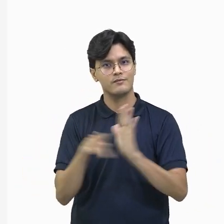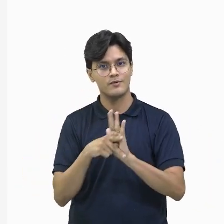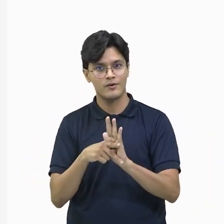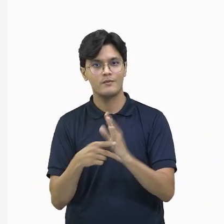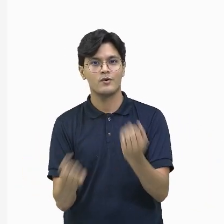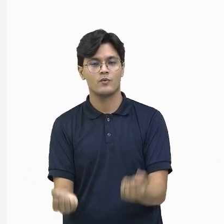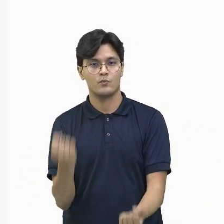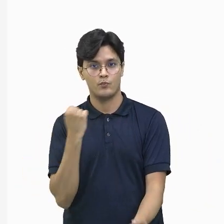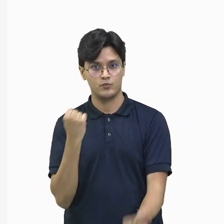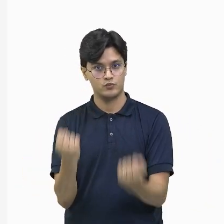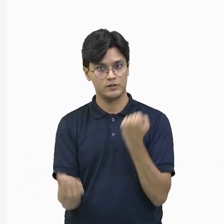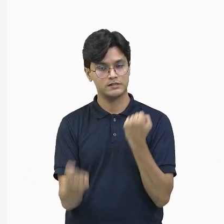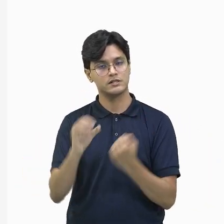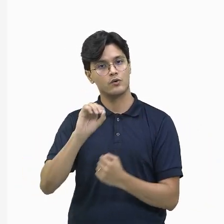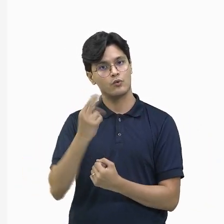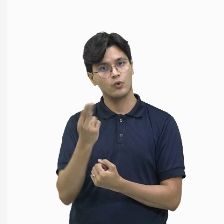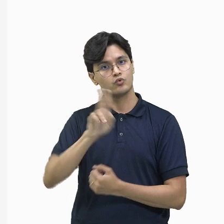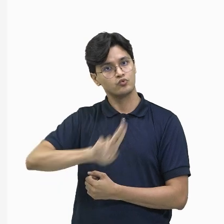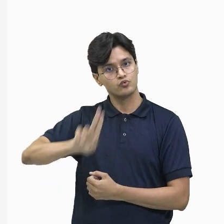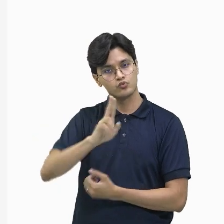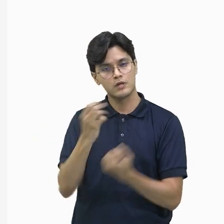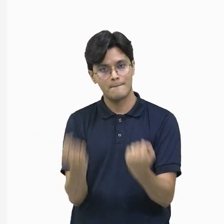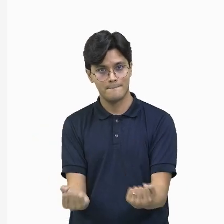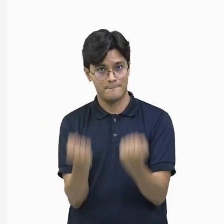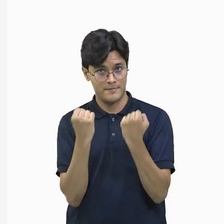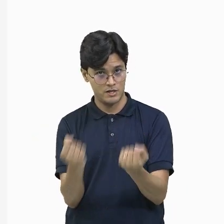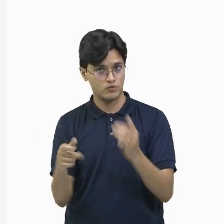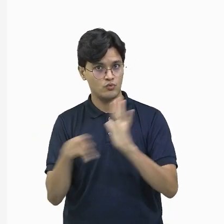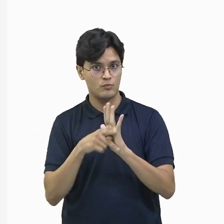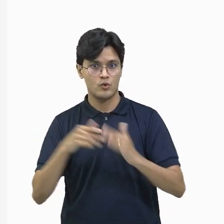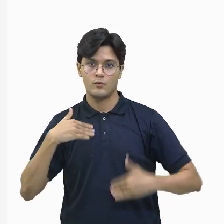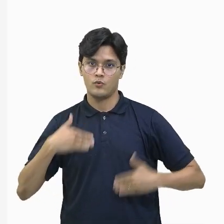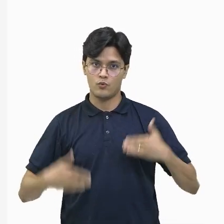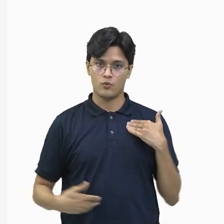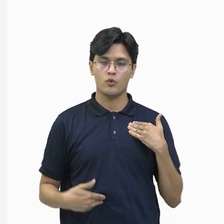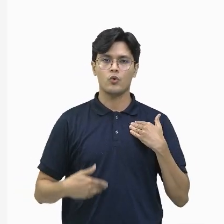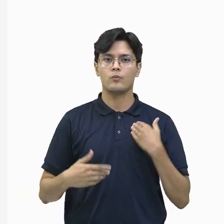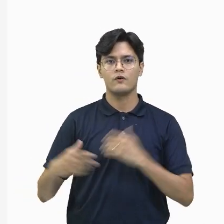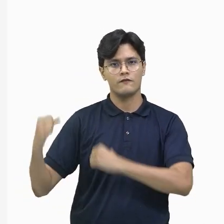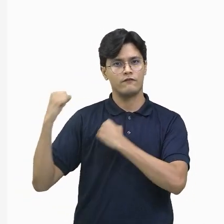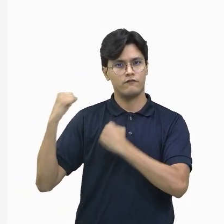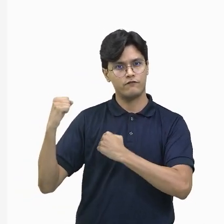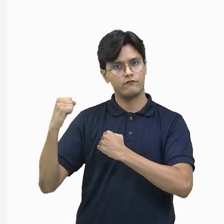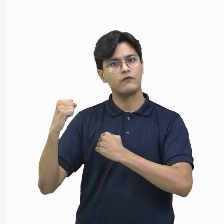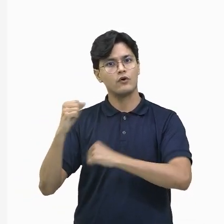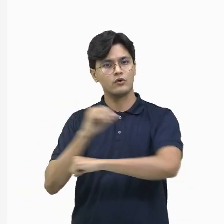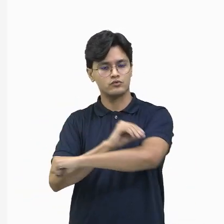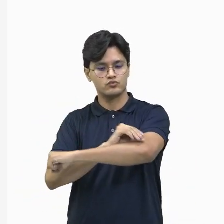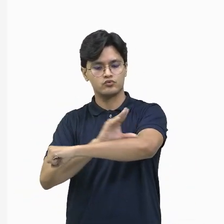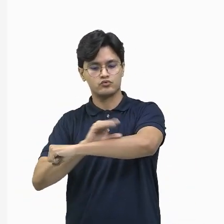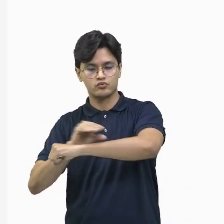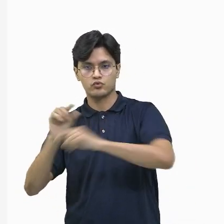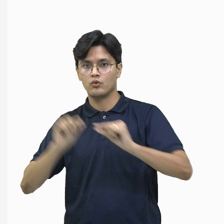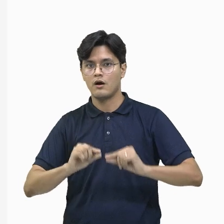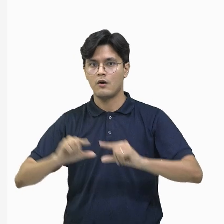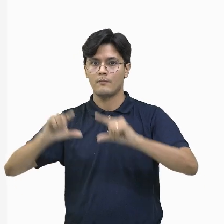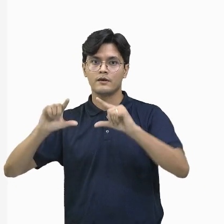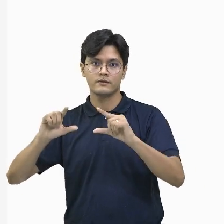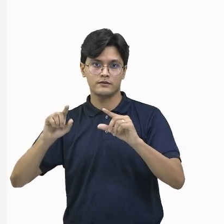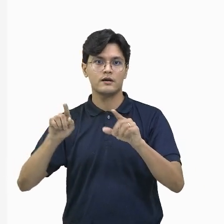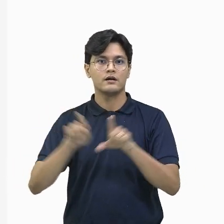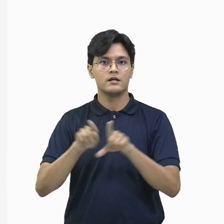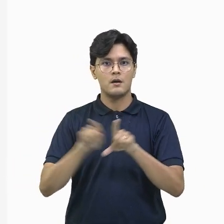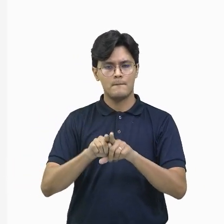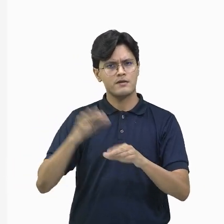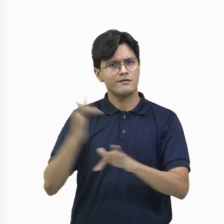corporal para aumentar a força muscular, a resistência e a massa muscular. E aí a gente dá uma